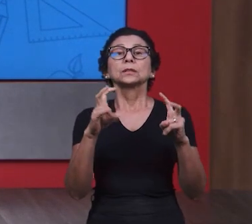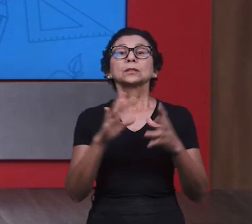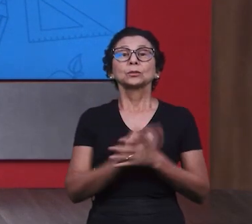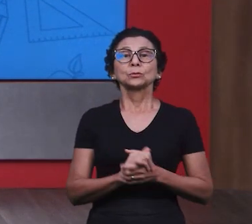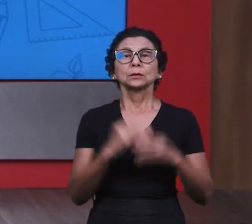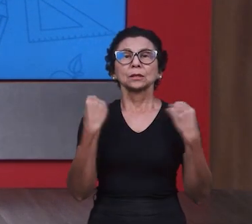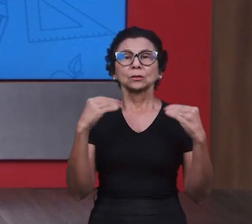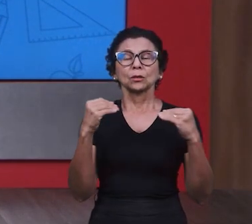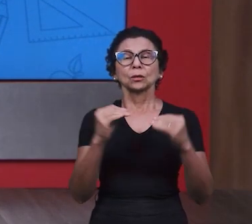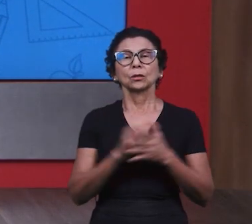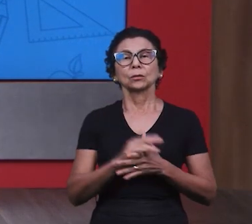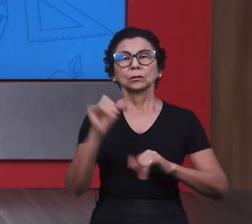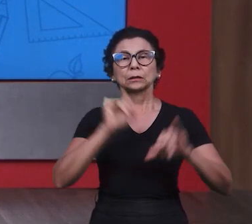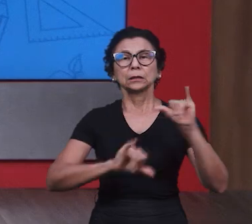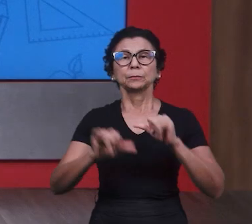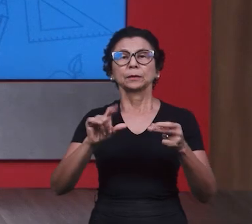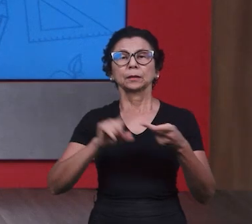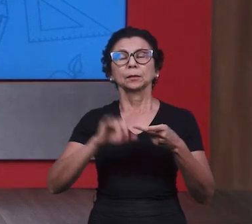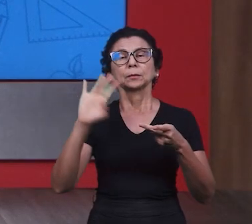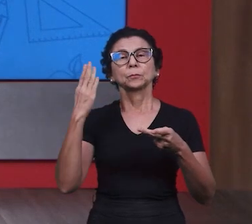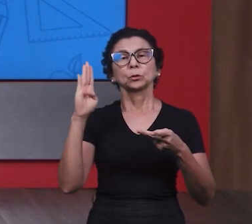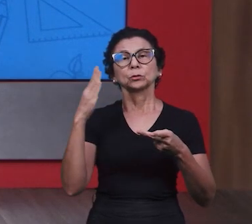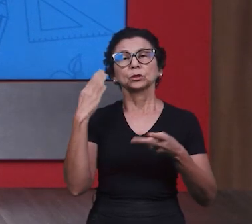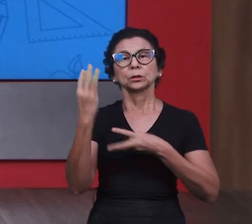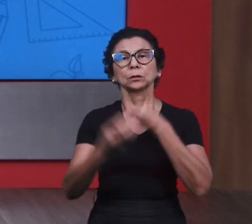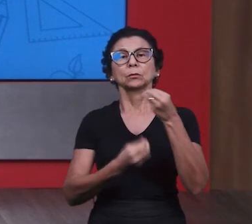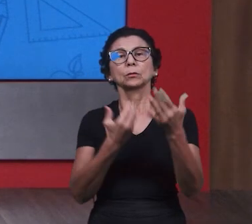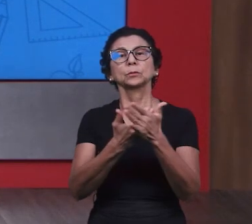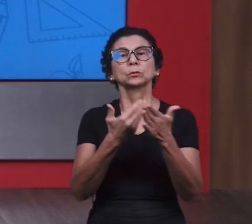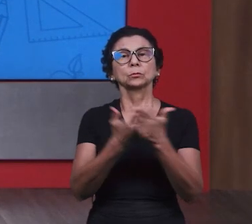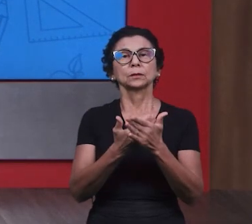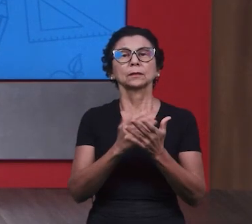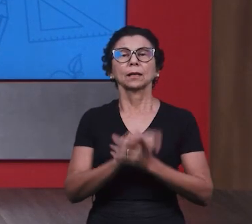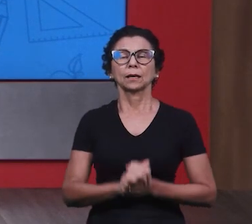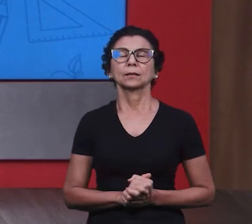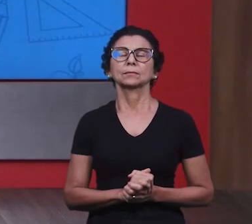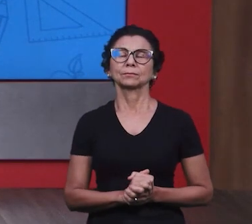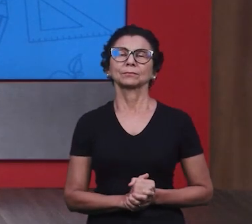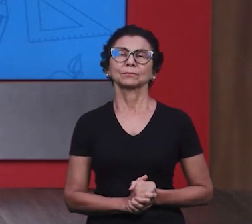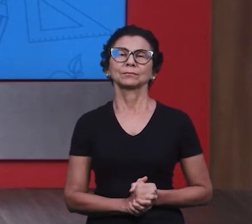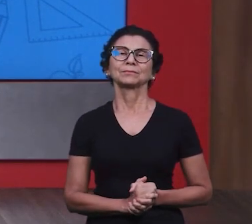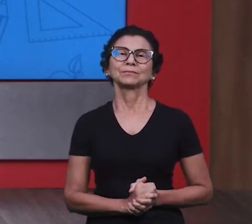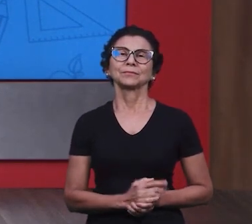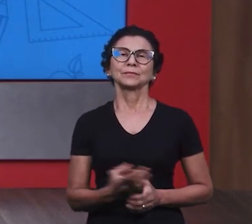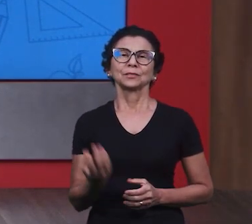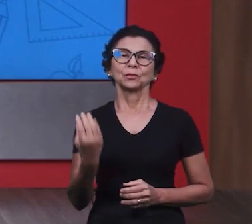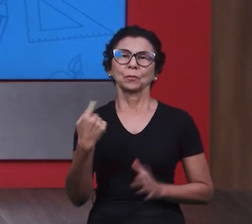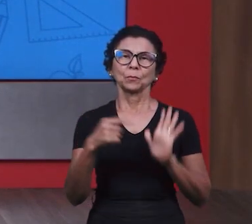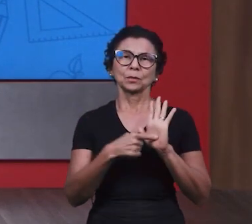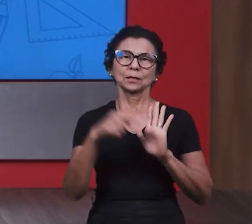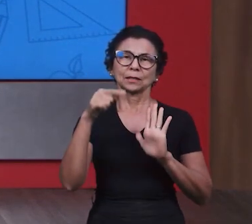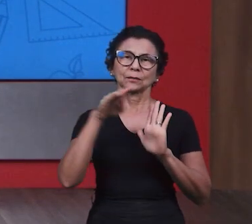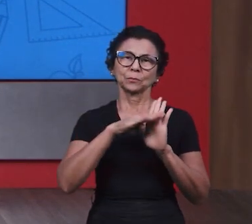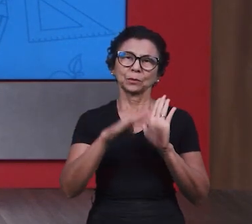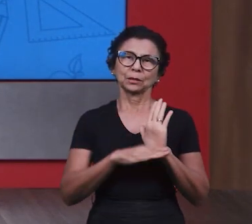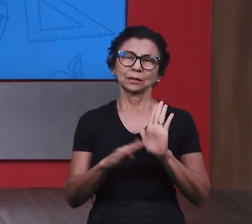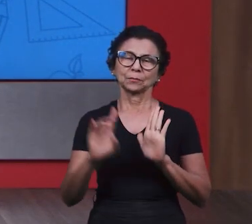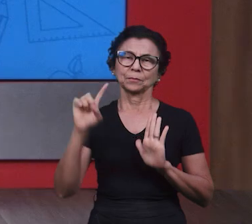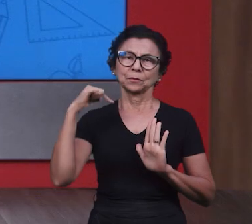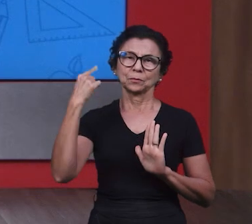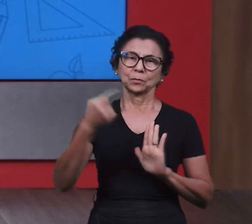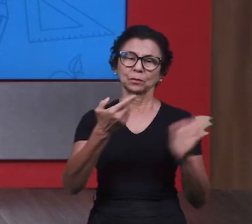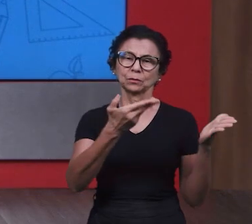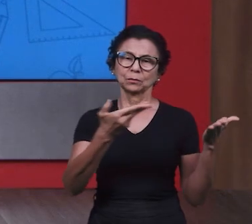química e biologia, como deve ser estudado. Tudo isso vai ser feito nos programas posteriores. Então,